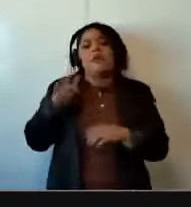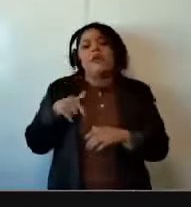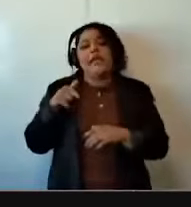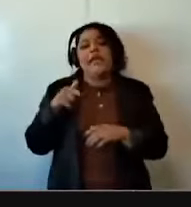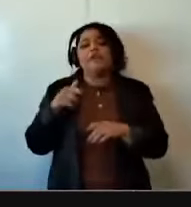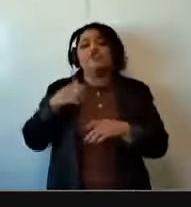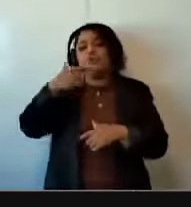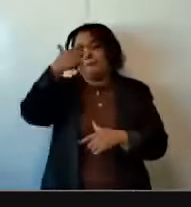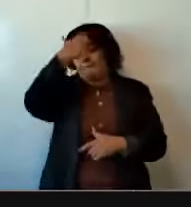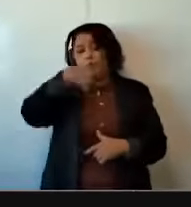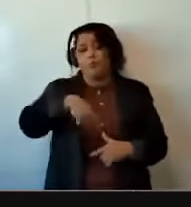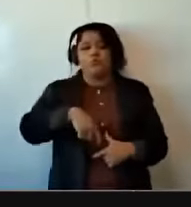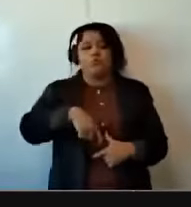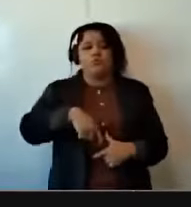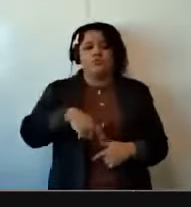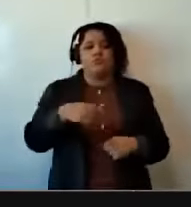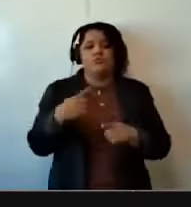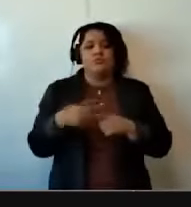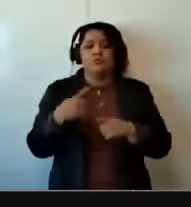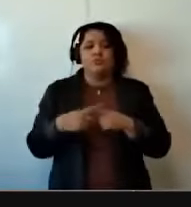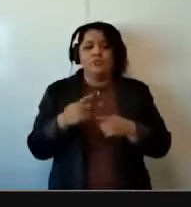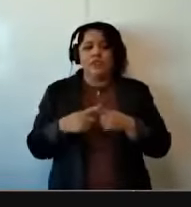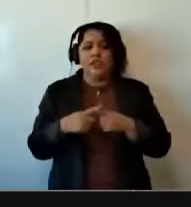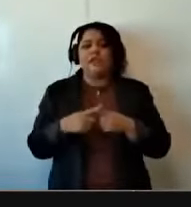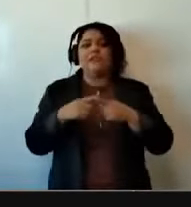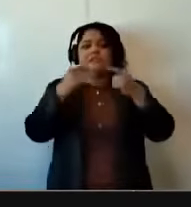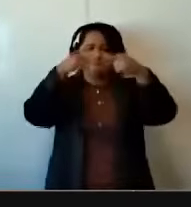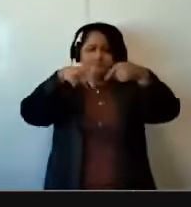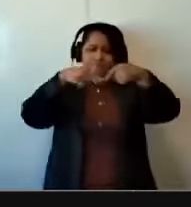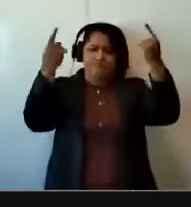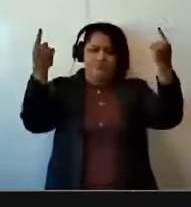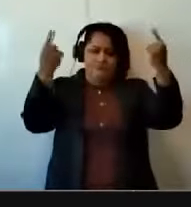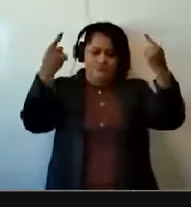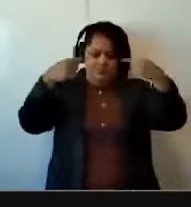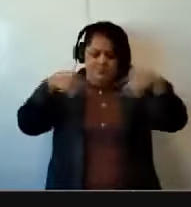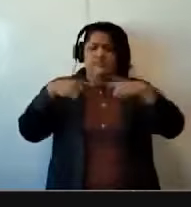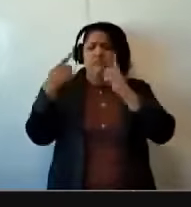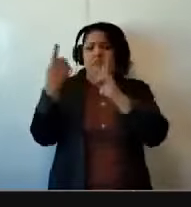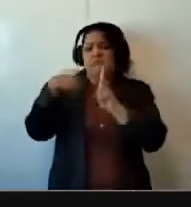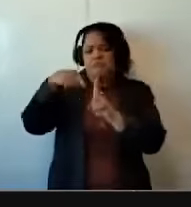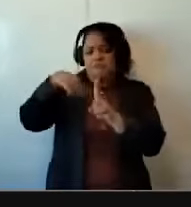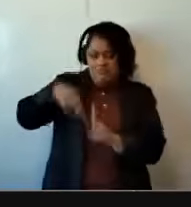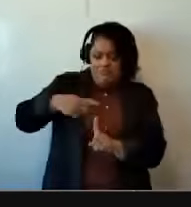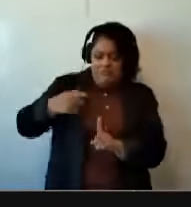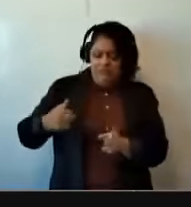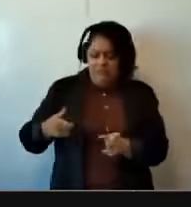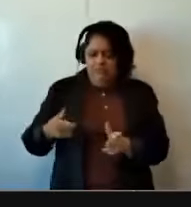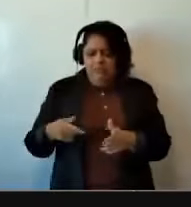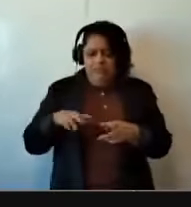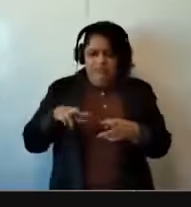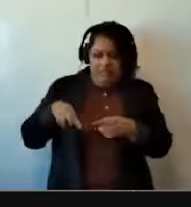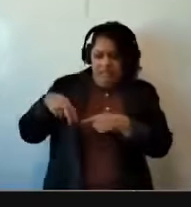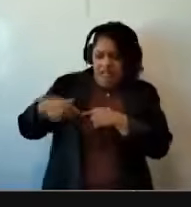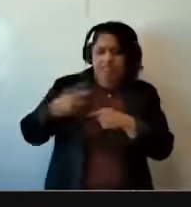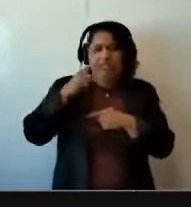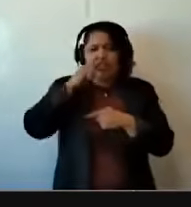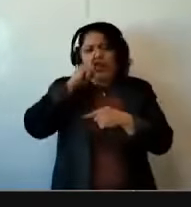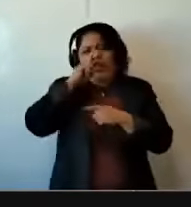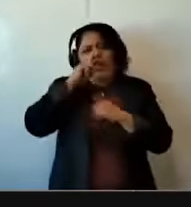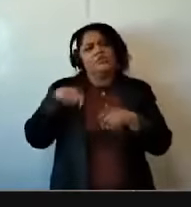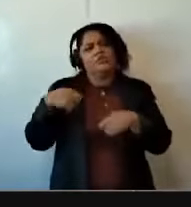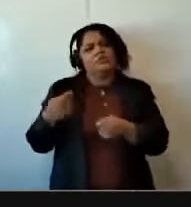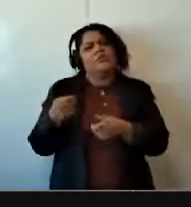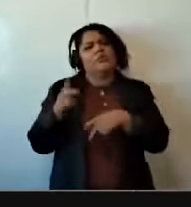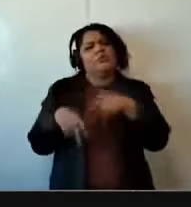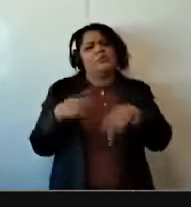as calçadas de forma indevida, trazendo risco por quem circula na cidade. E é isso que a gente quer resolver.